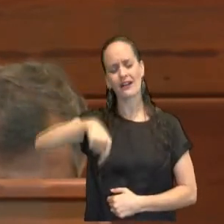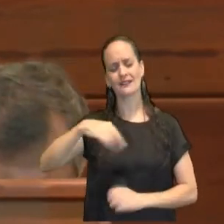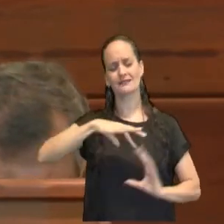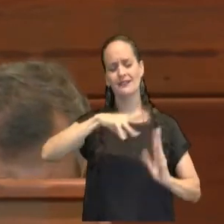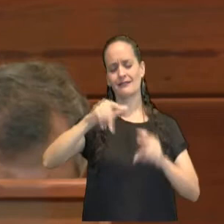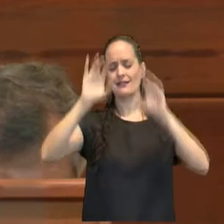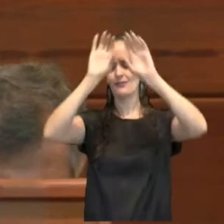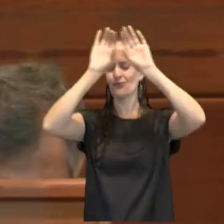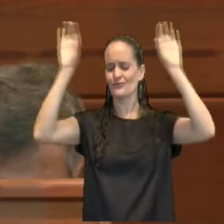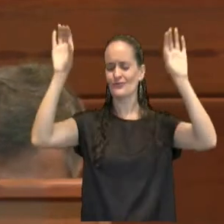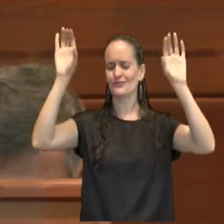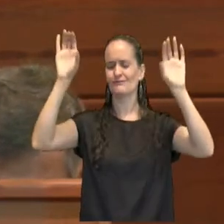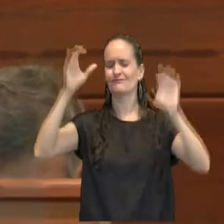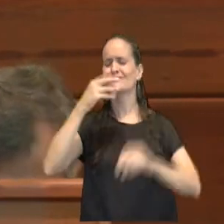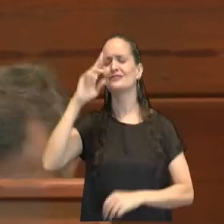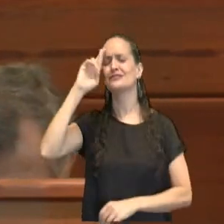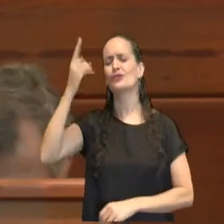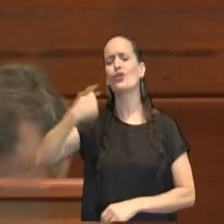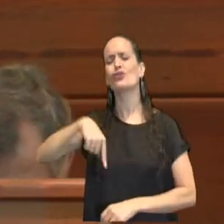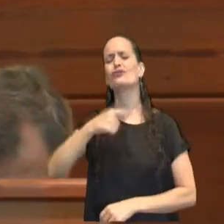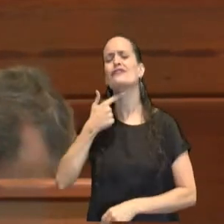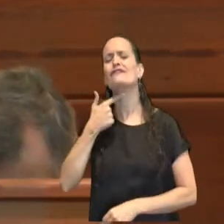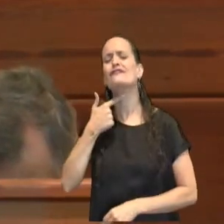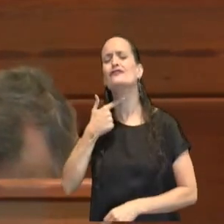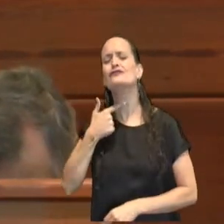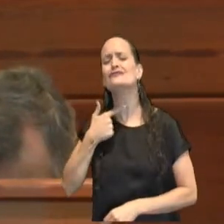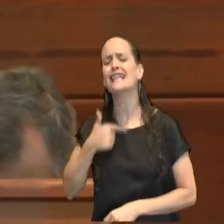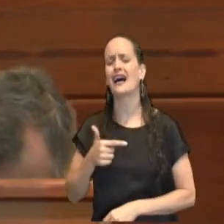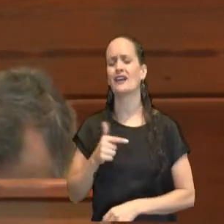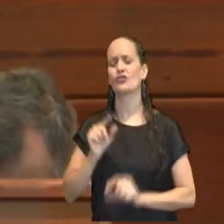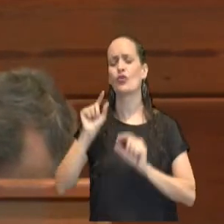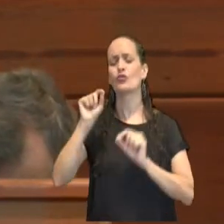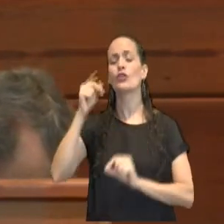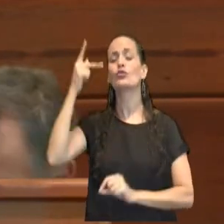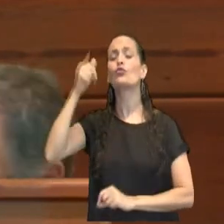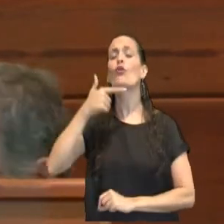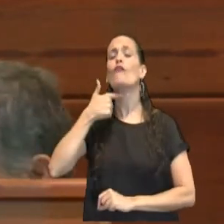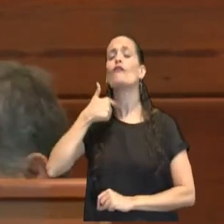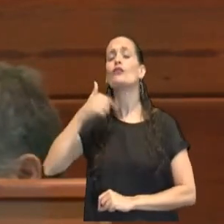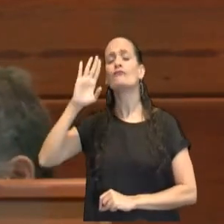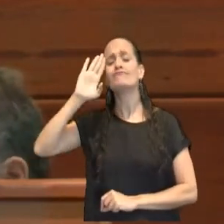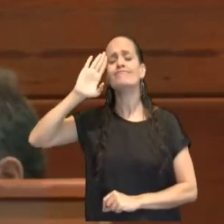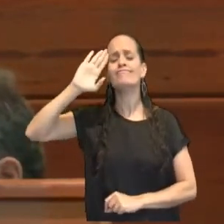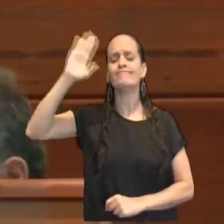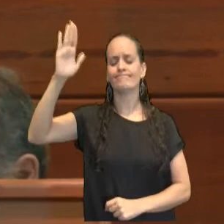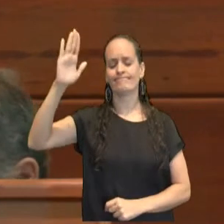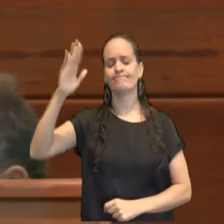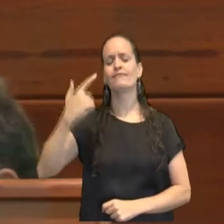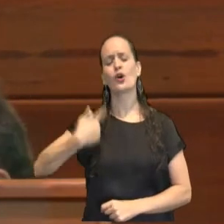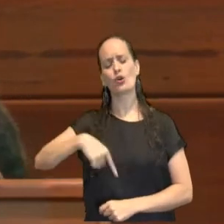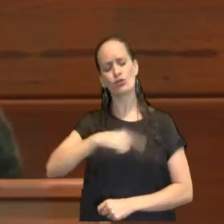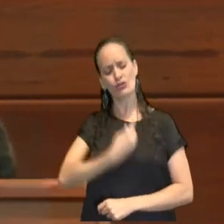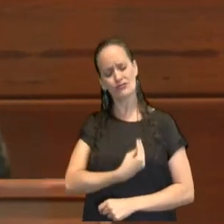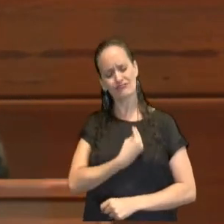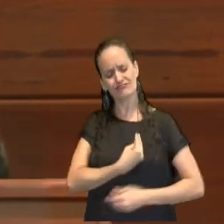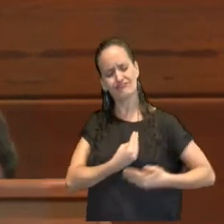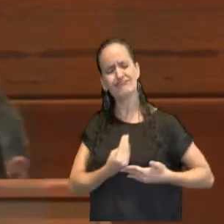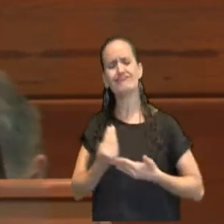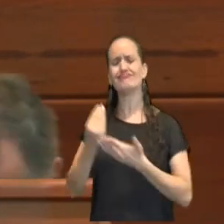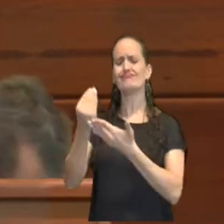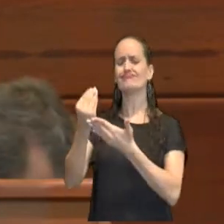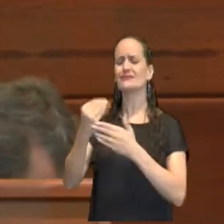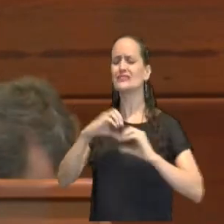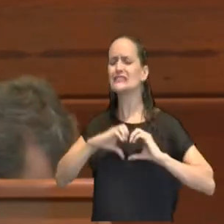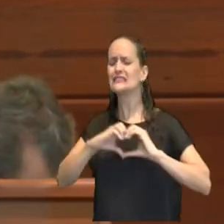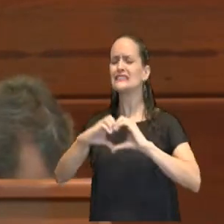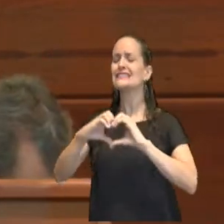no céu. Pai, o nosso desejo é que o Senhor cumpra a tua vontade, Pai. Estamos diante do Senhor, com os nossos